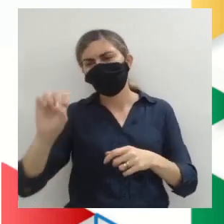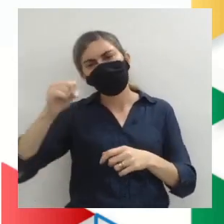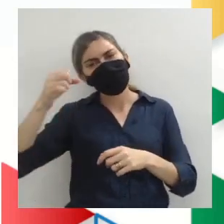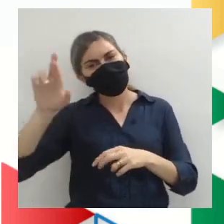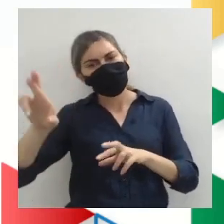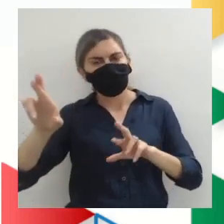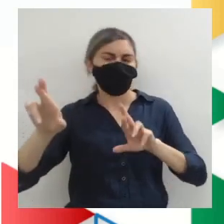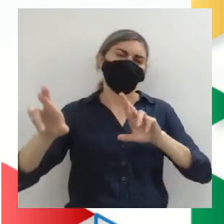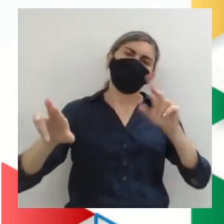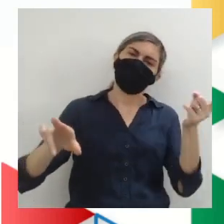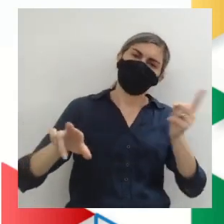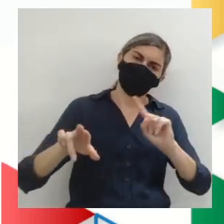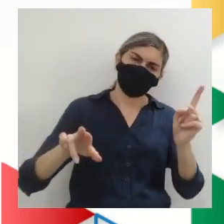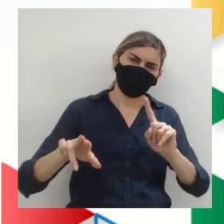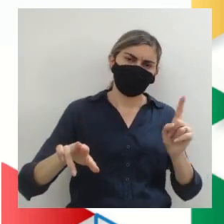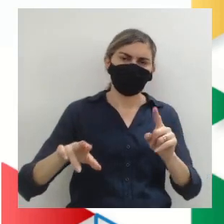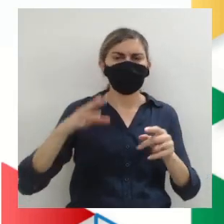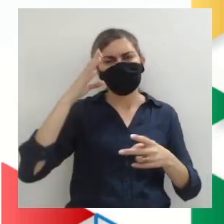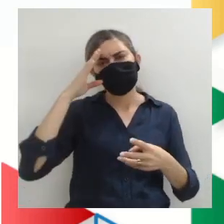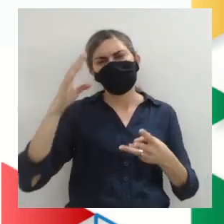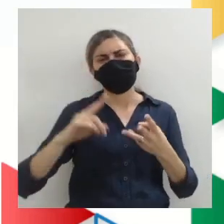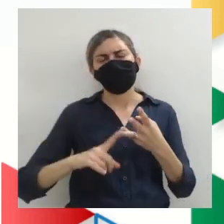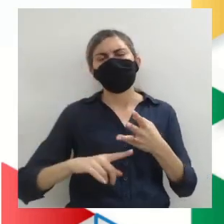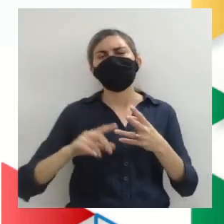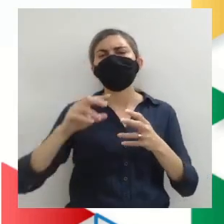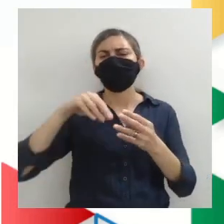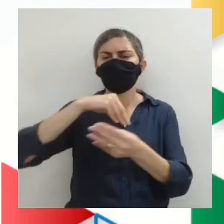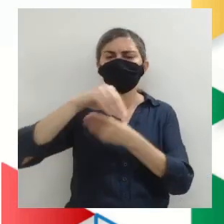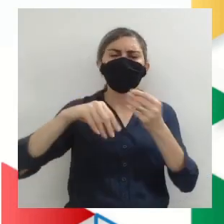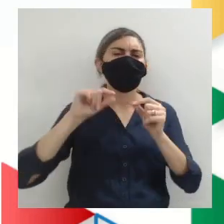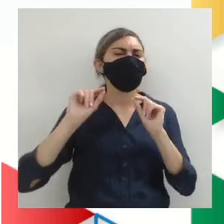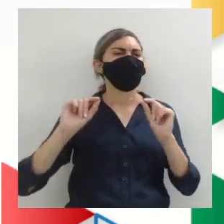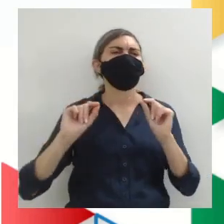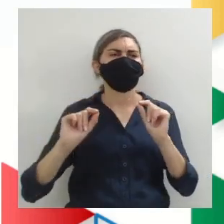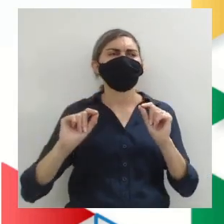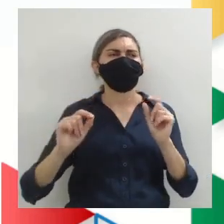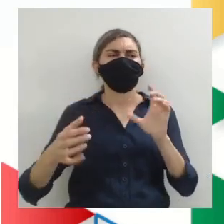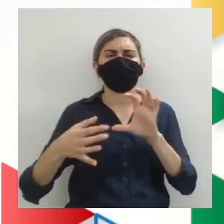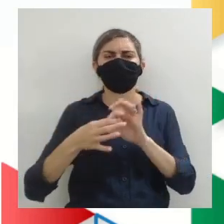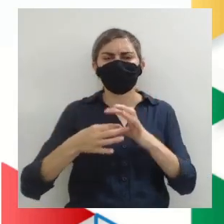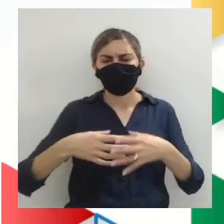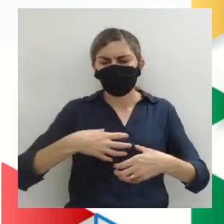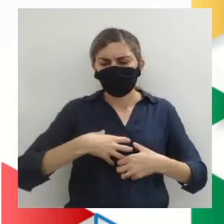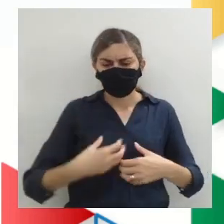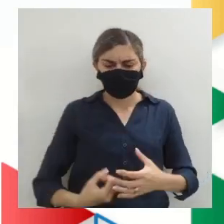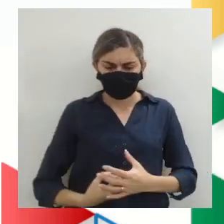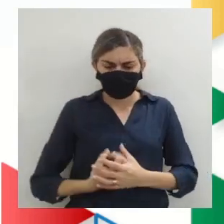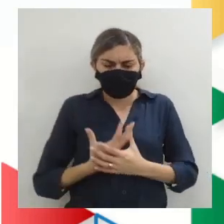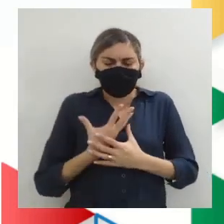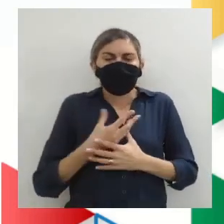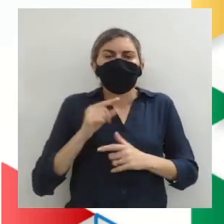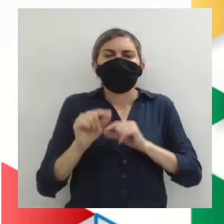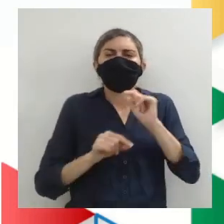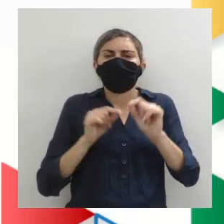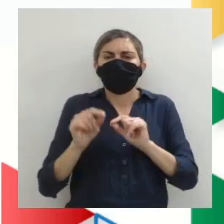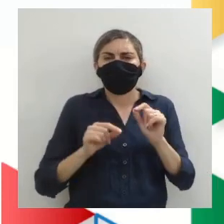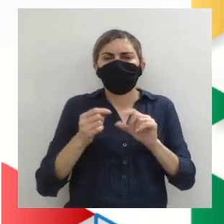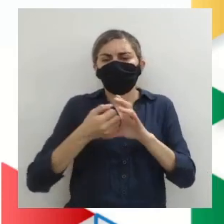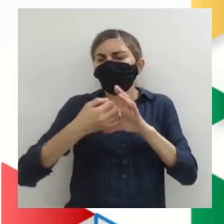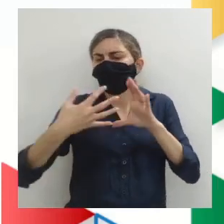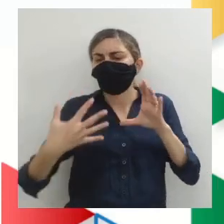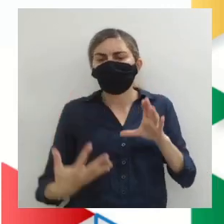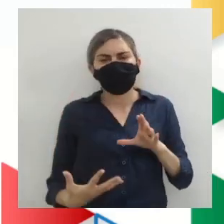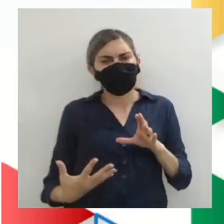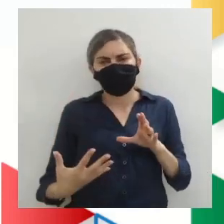não ser. Princípio da substância, relacionado com a essência do ser e de seus aspectos